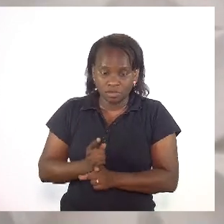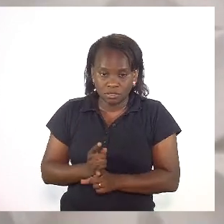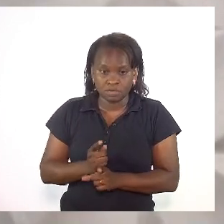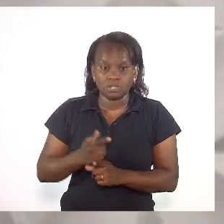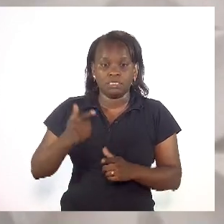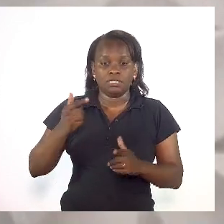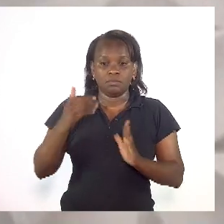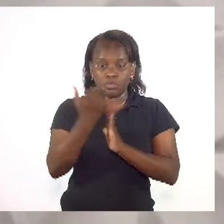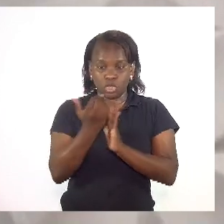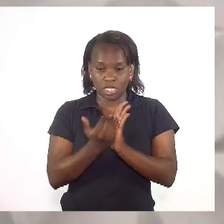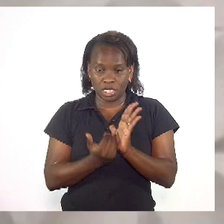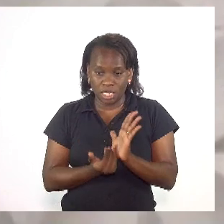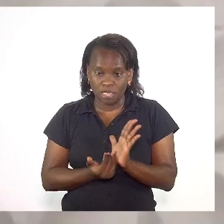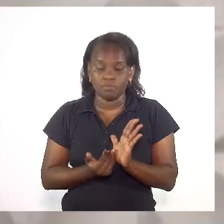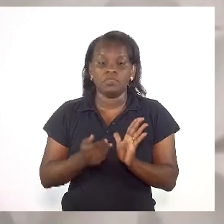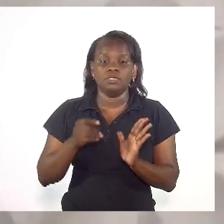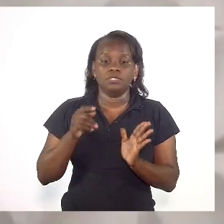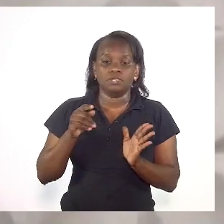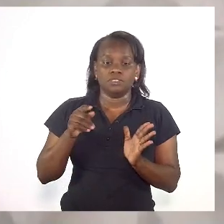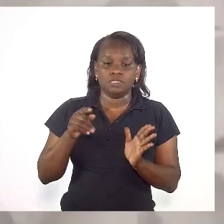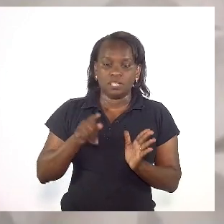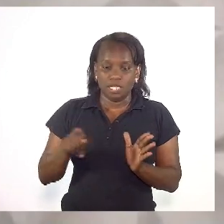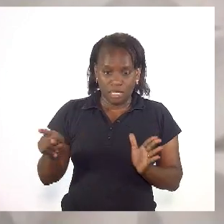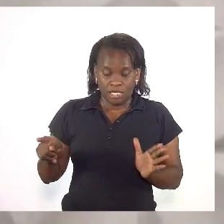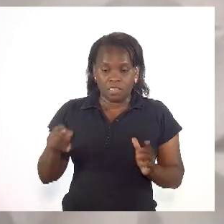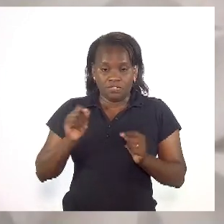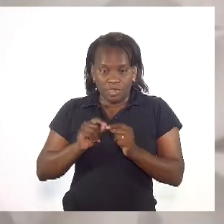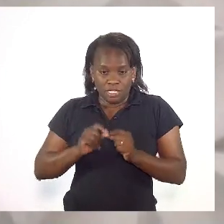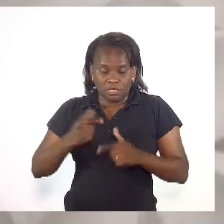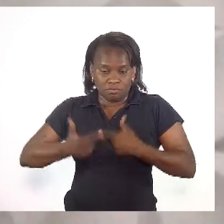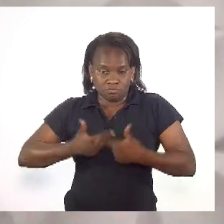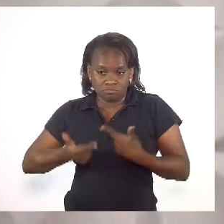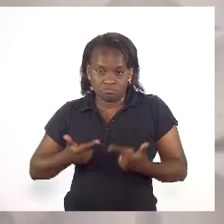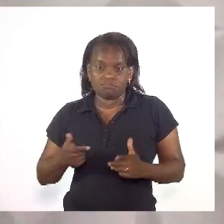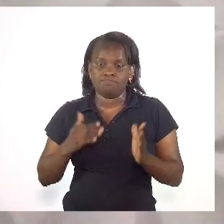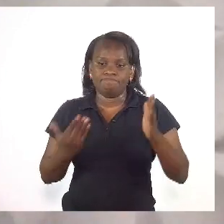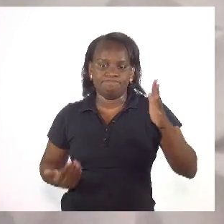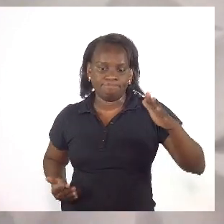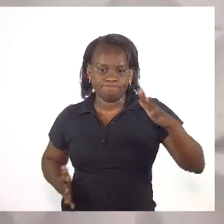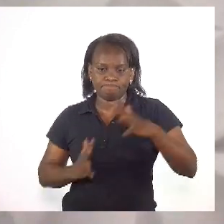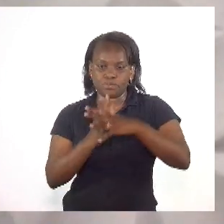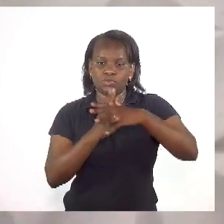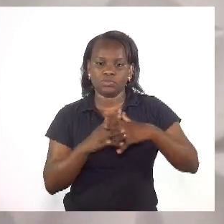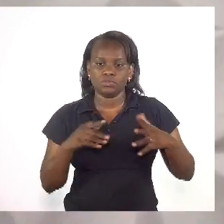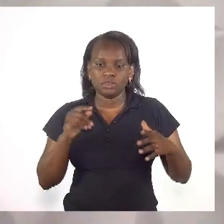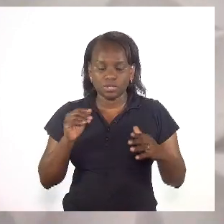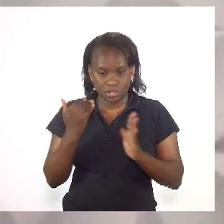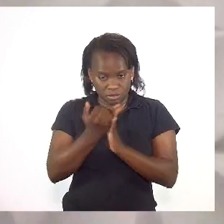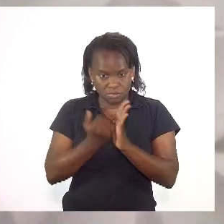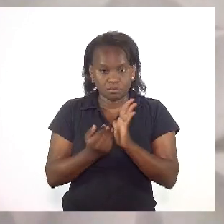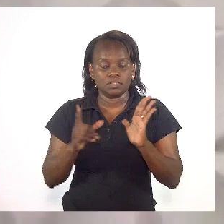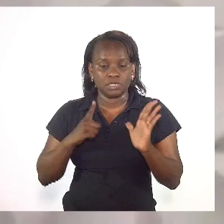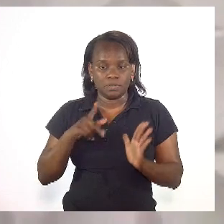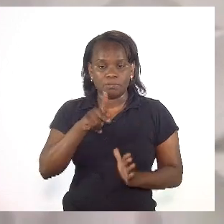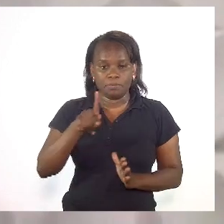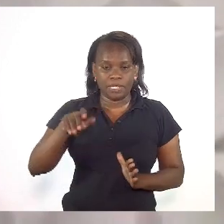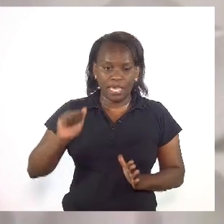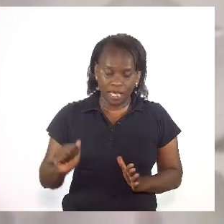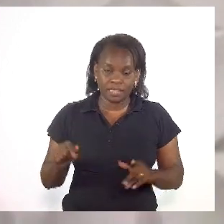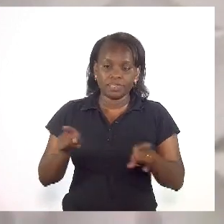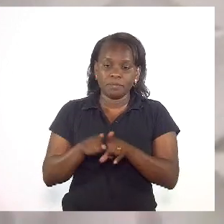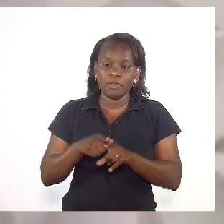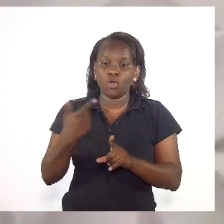de programas cuja execução ultrapassaram o que era previsto no PPA e